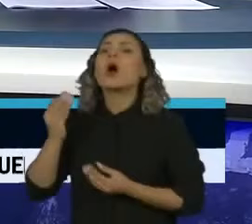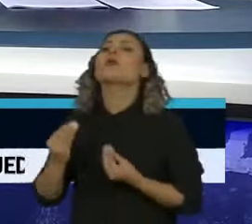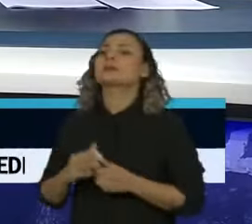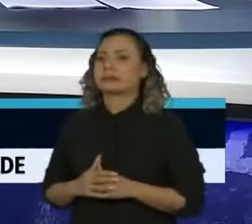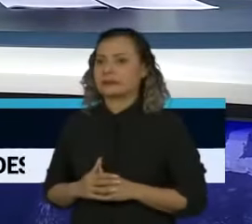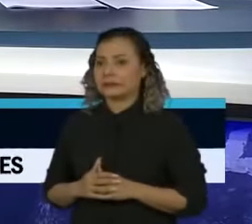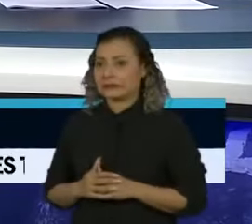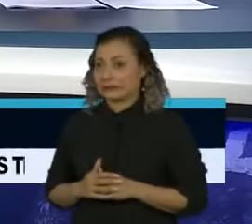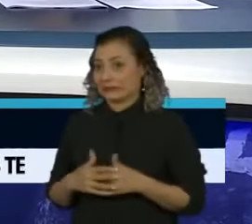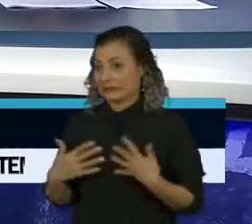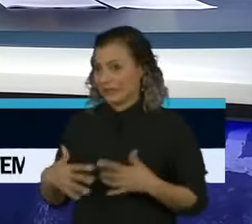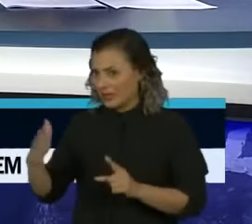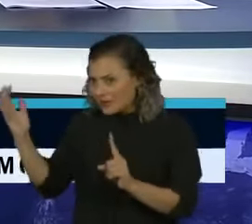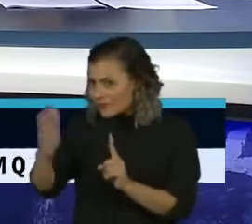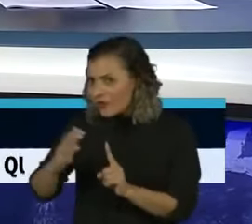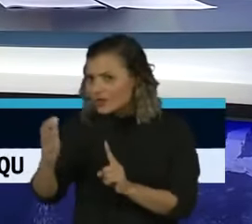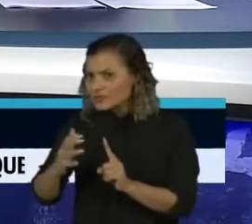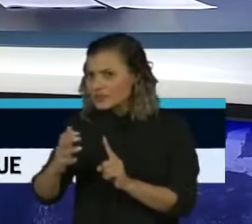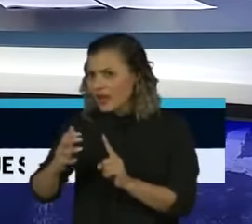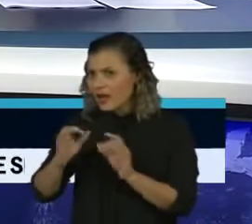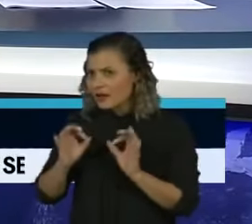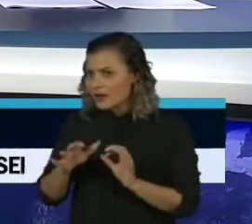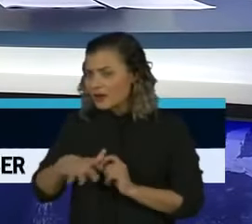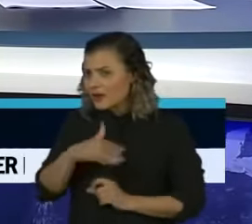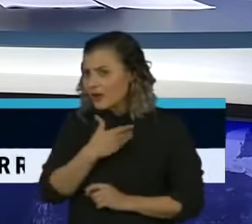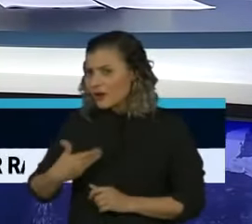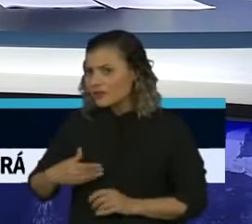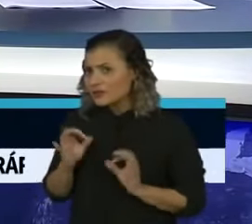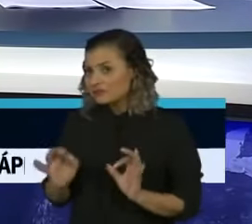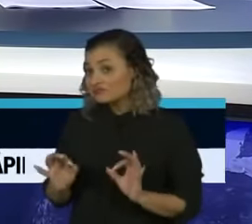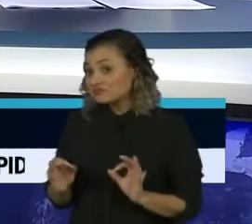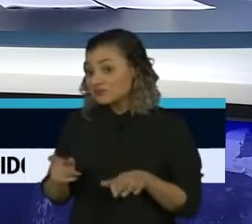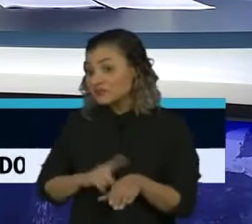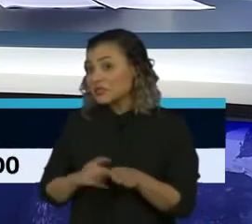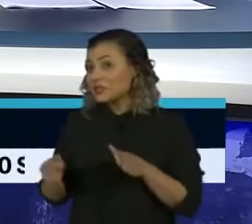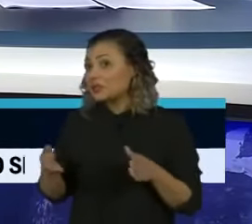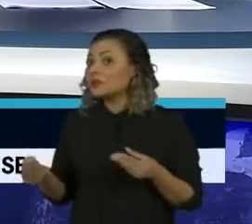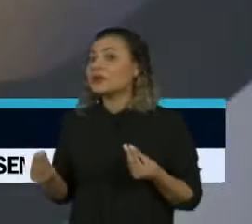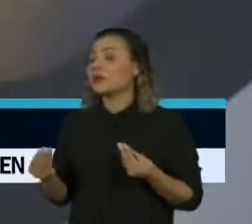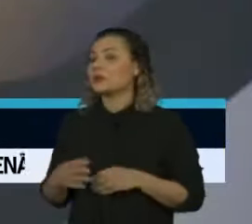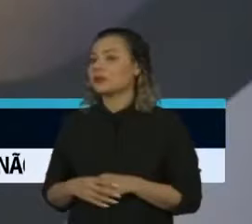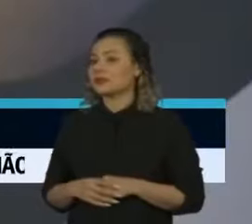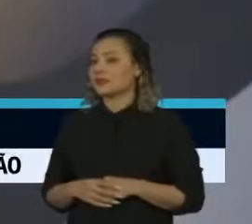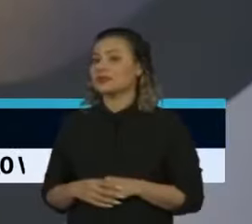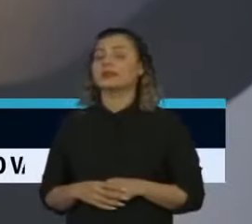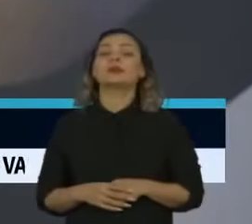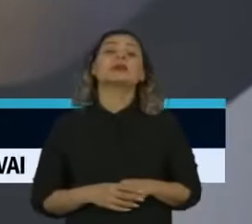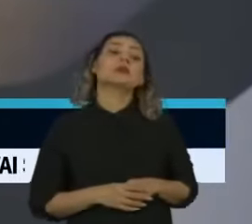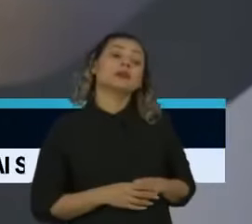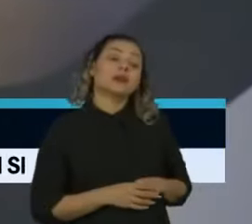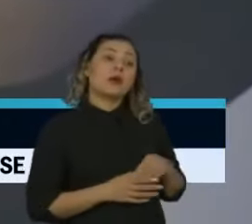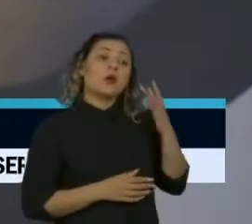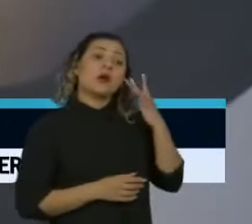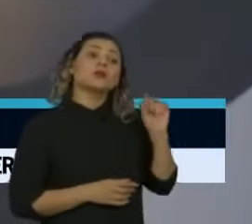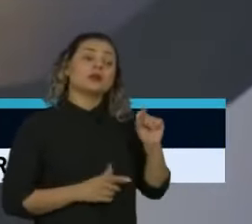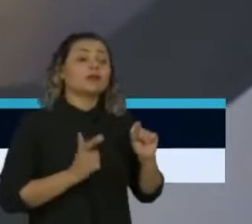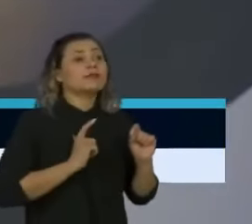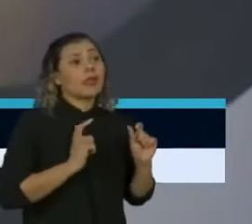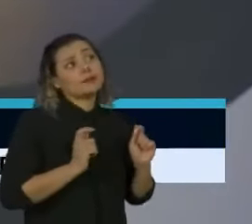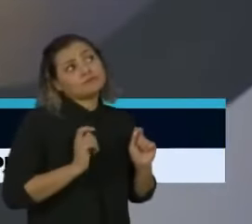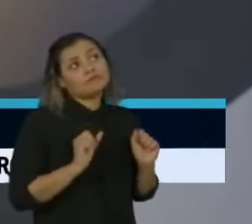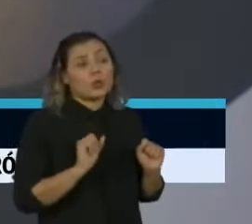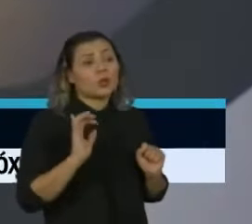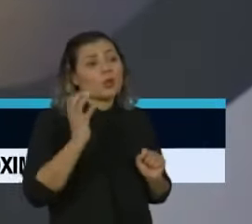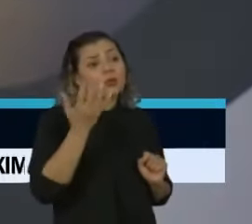Qual o tamanho do impacto que isso causaria no governo Bolsonaro nesse momento? Eu acho que existe uma